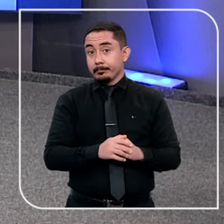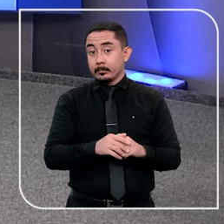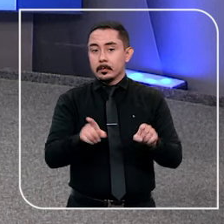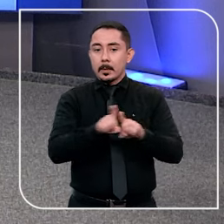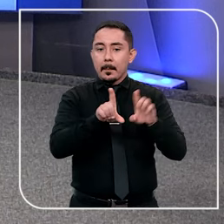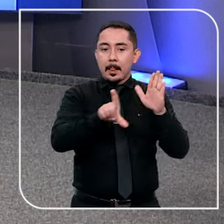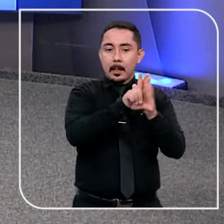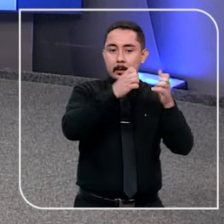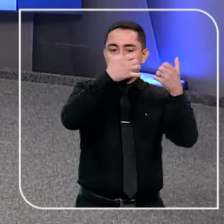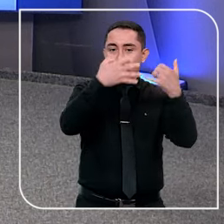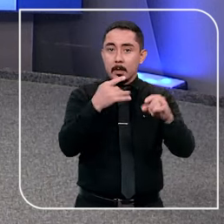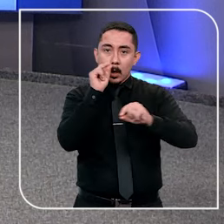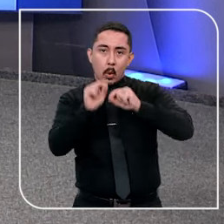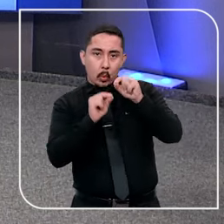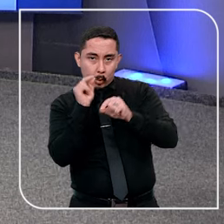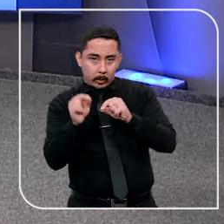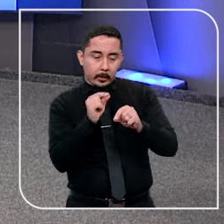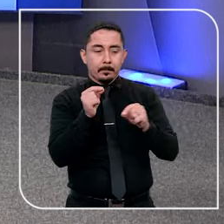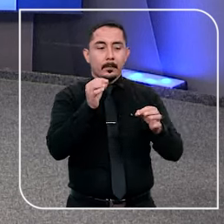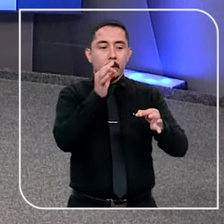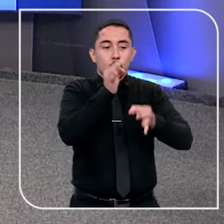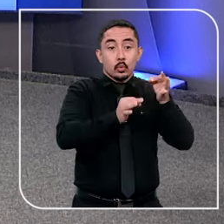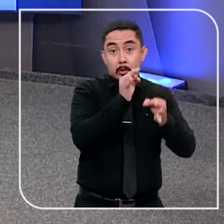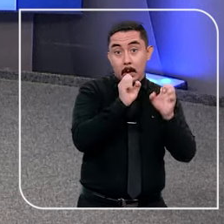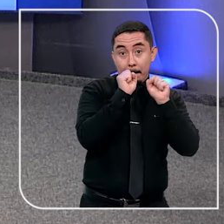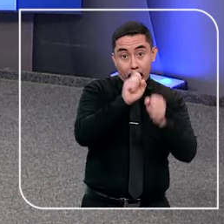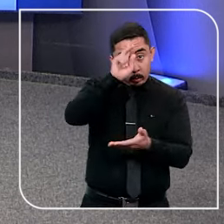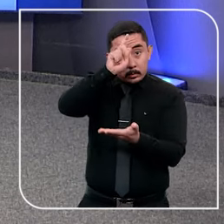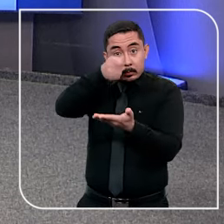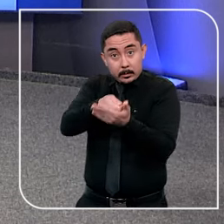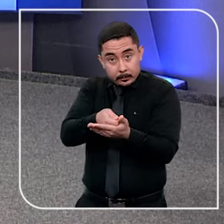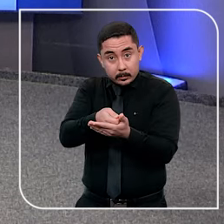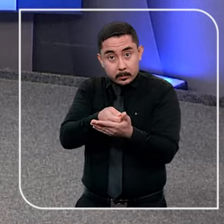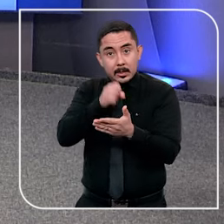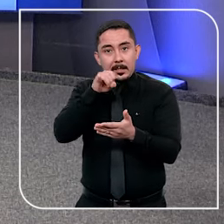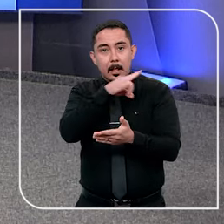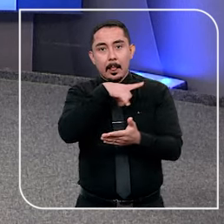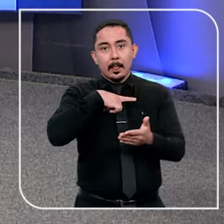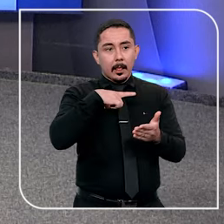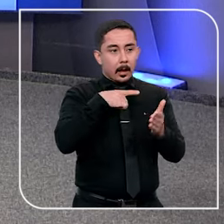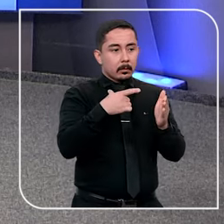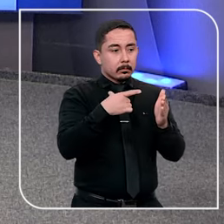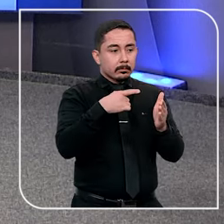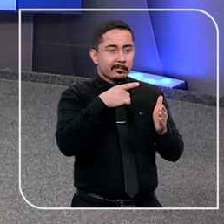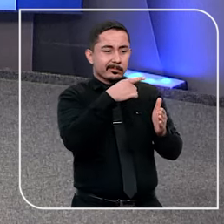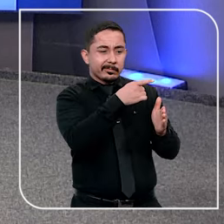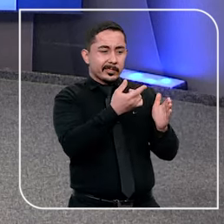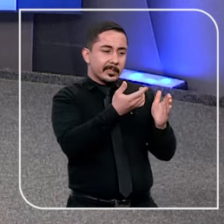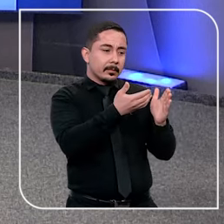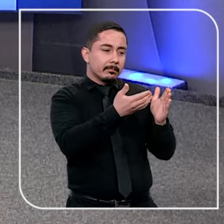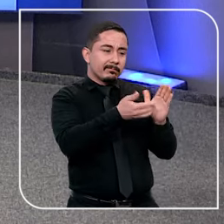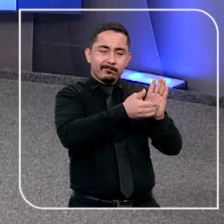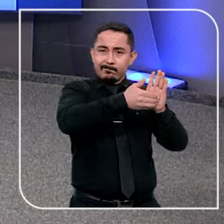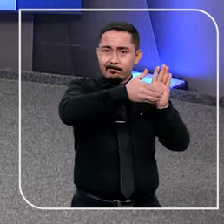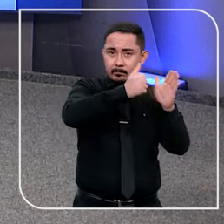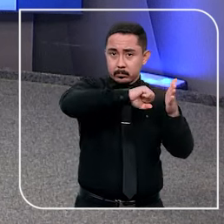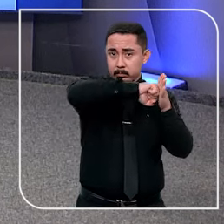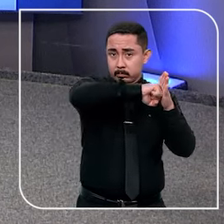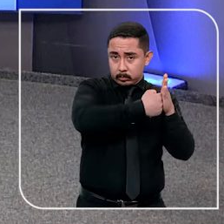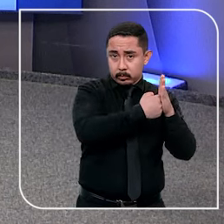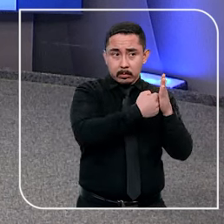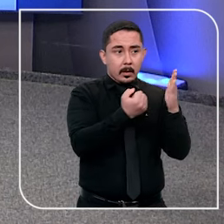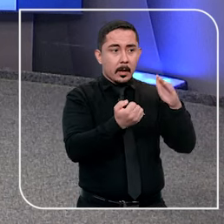prevê a dissolução compulsória Isso significa que a justiça pode determinar a extinção forçada de uma